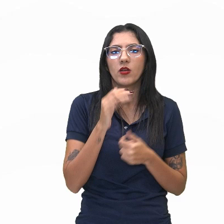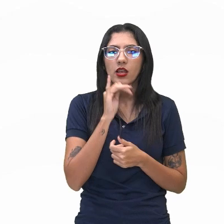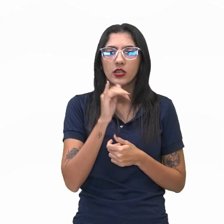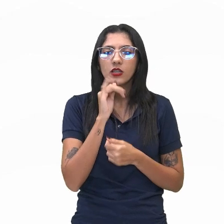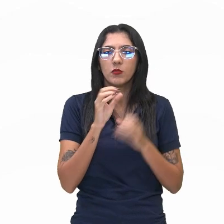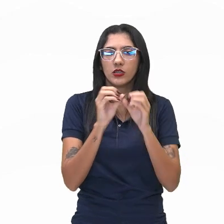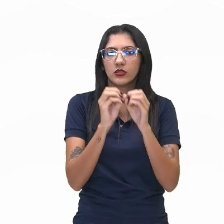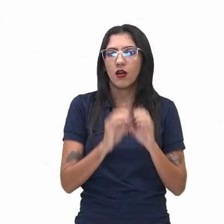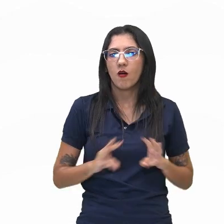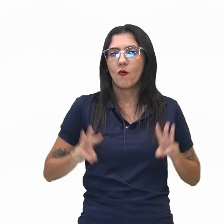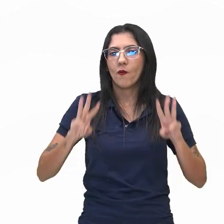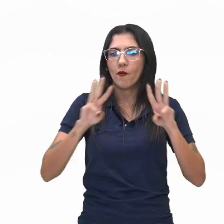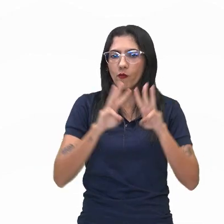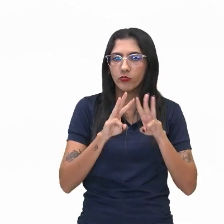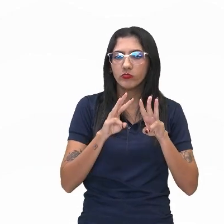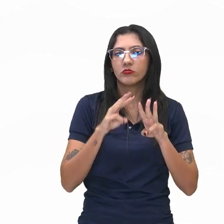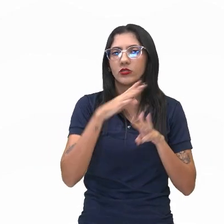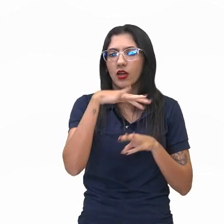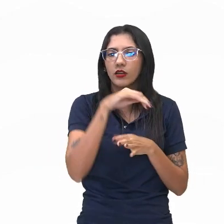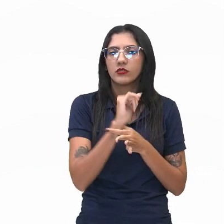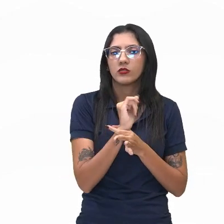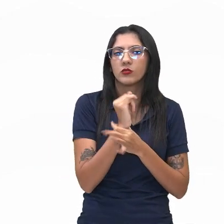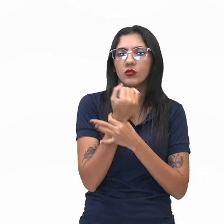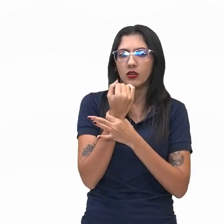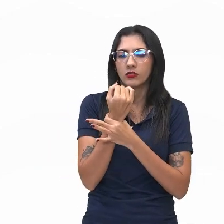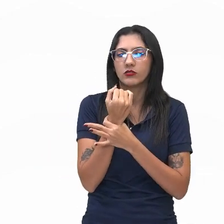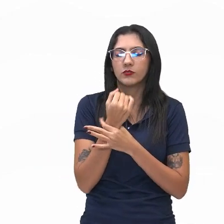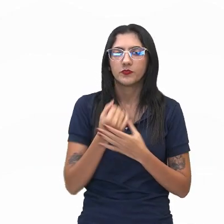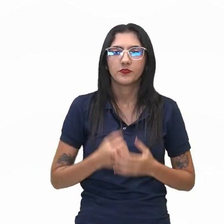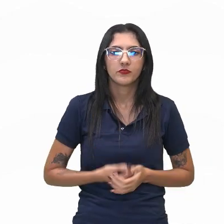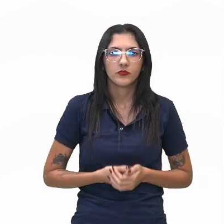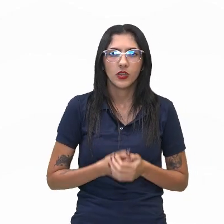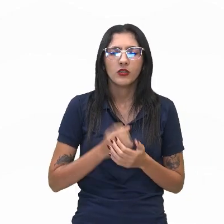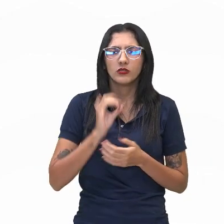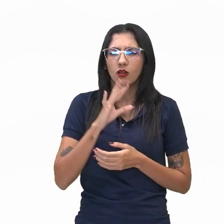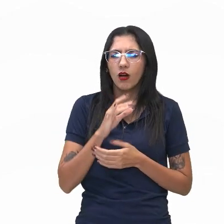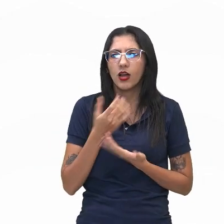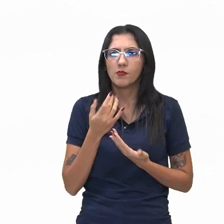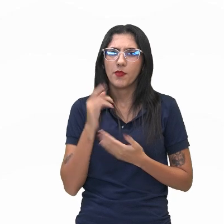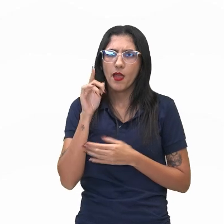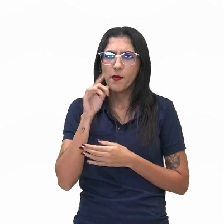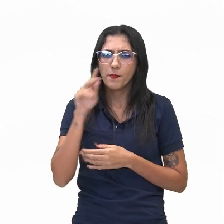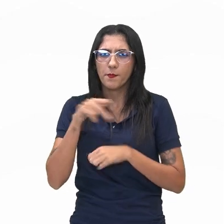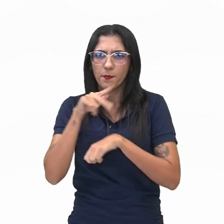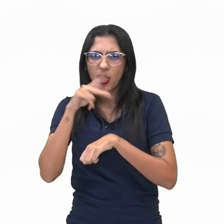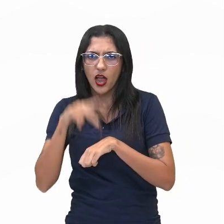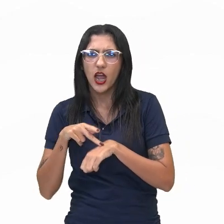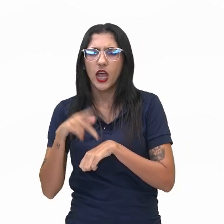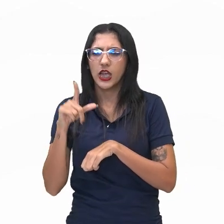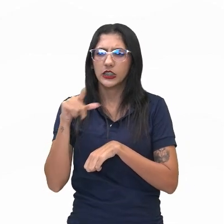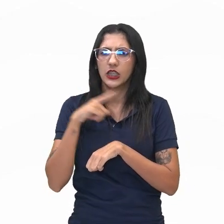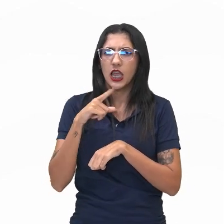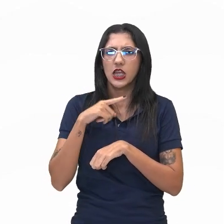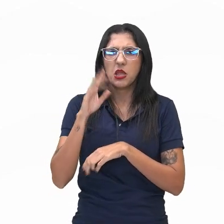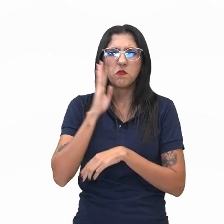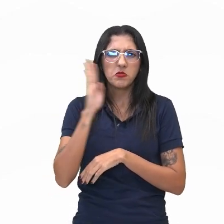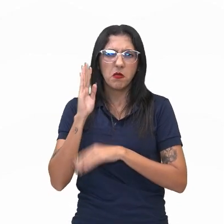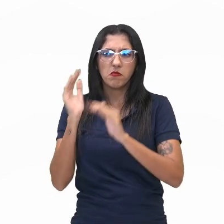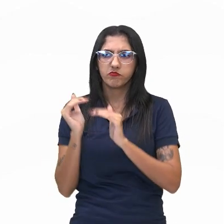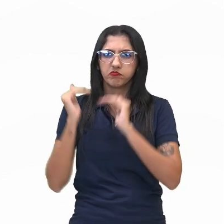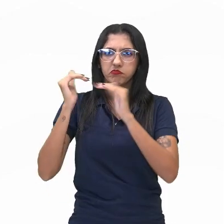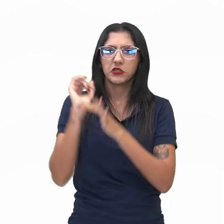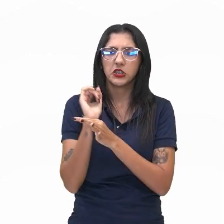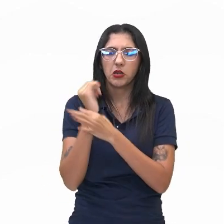ONU, né? Não deixando somente os países desenvolvidos ali se garantirem nessa parte de segurança, mas também